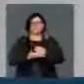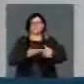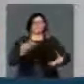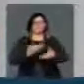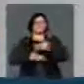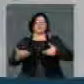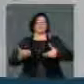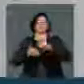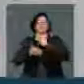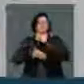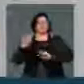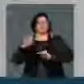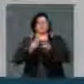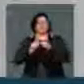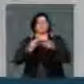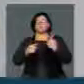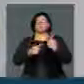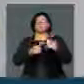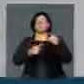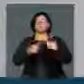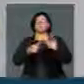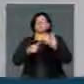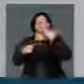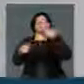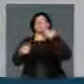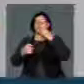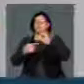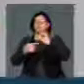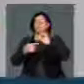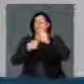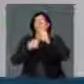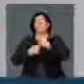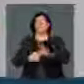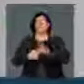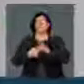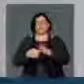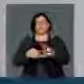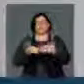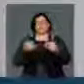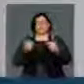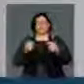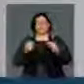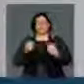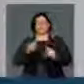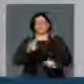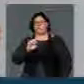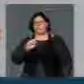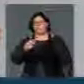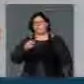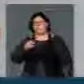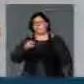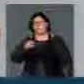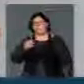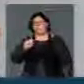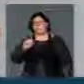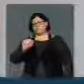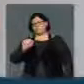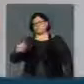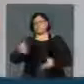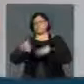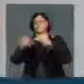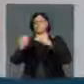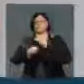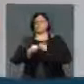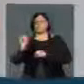documento foi elaborado no sentido de apresentar as reivindicações das cooperativas por termos específicos, cuja priorização da